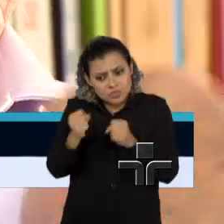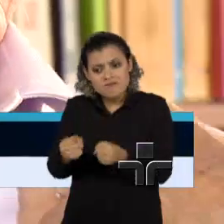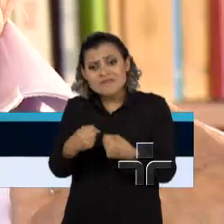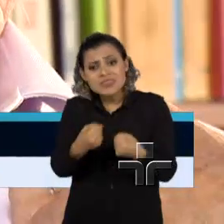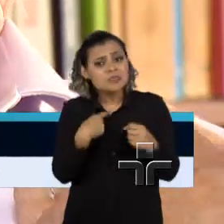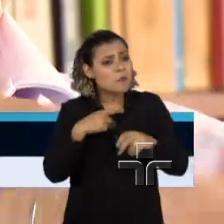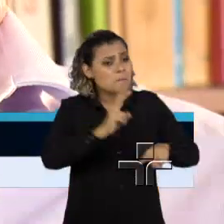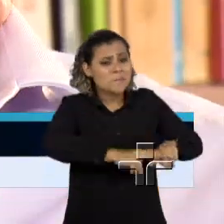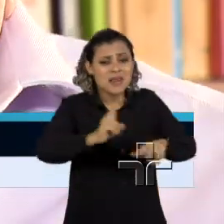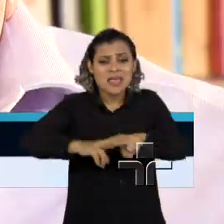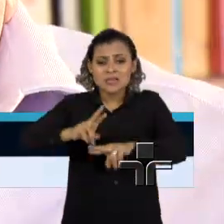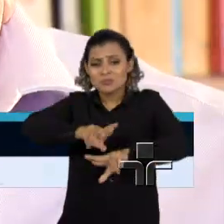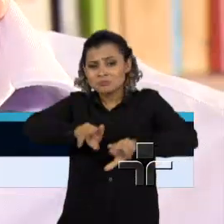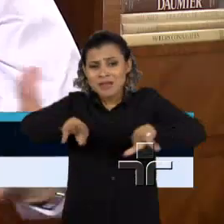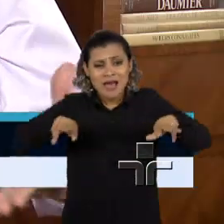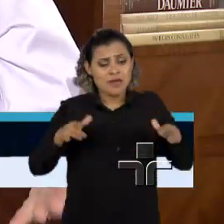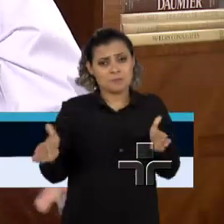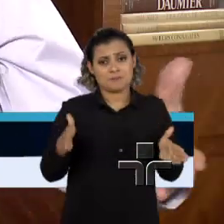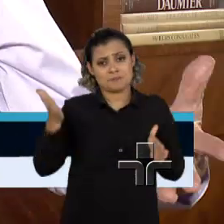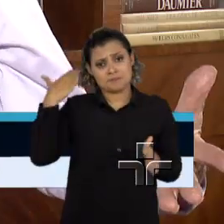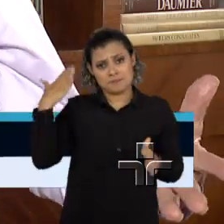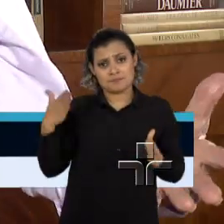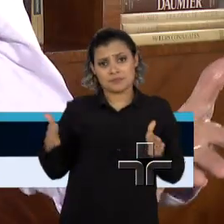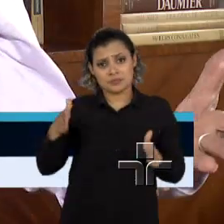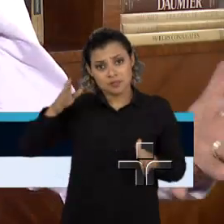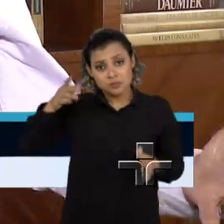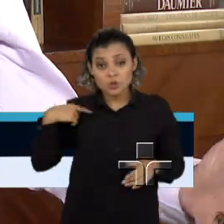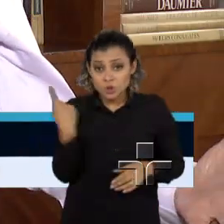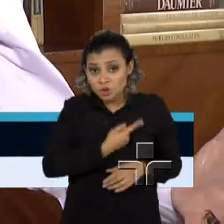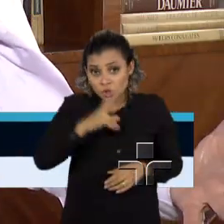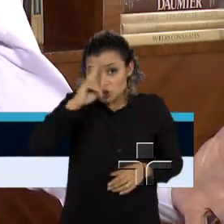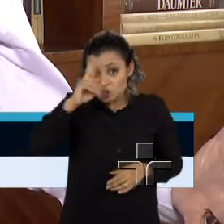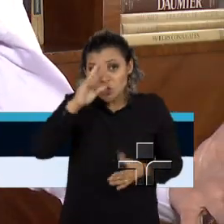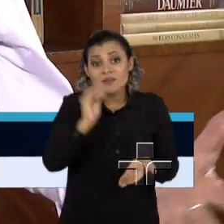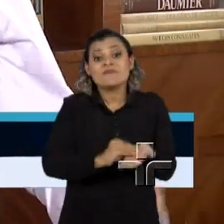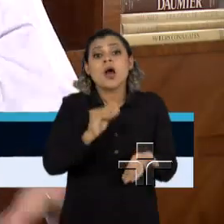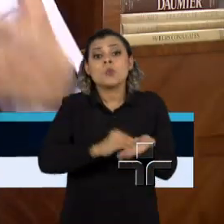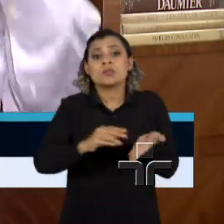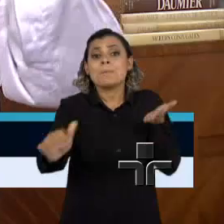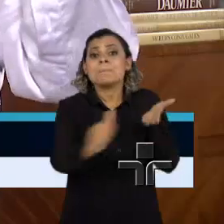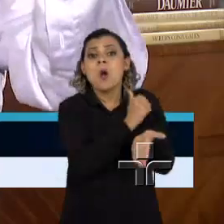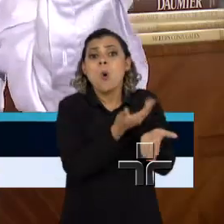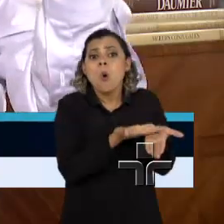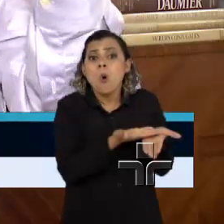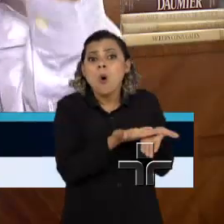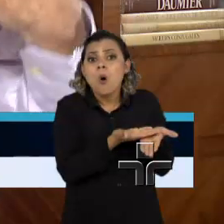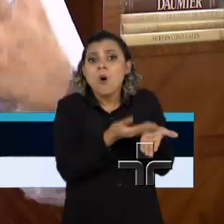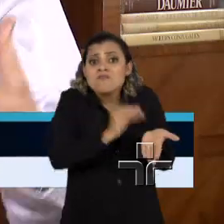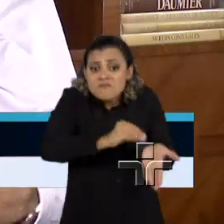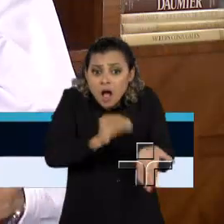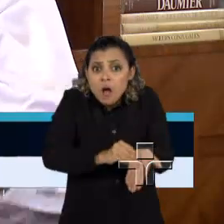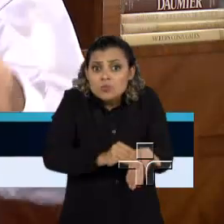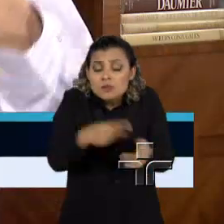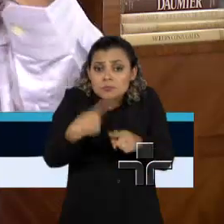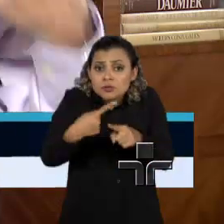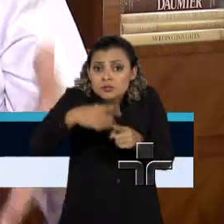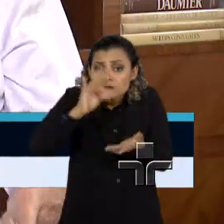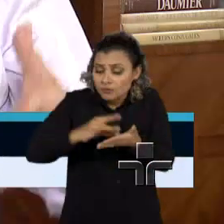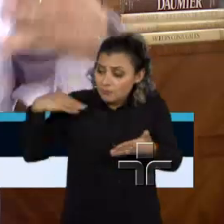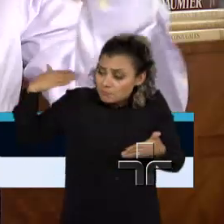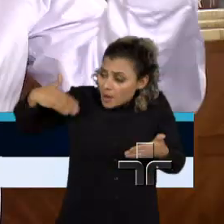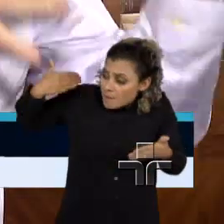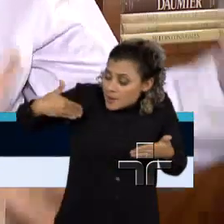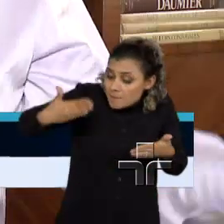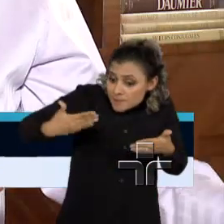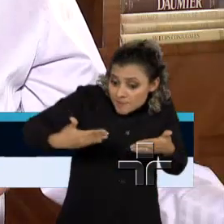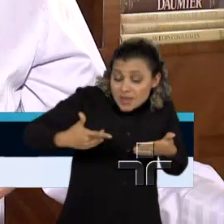presos políticos na época. A nossa história está incompleta. A nossa história se fecharia se houvesse